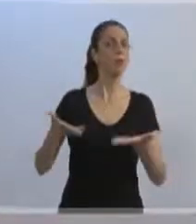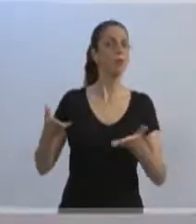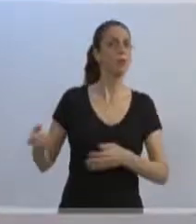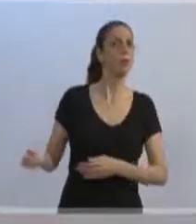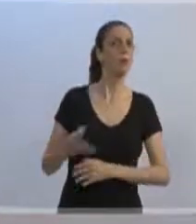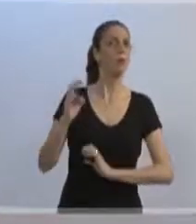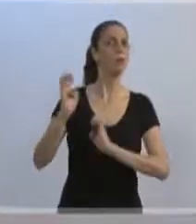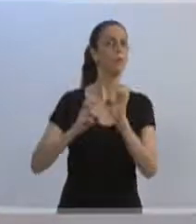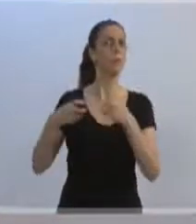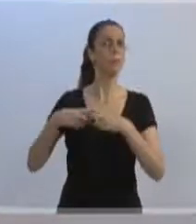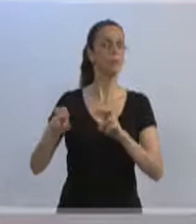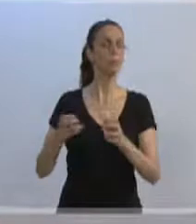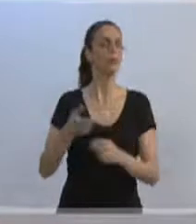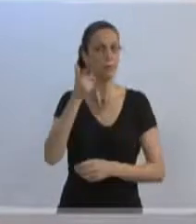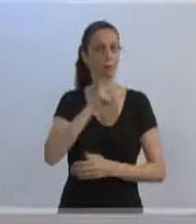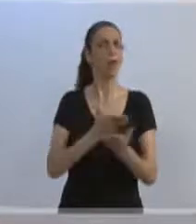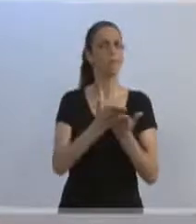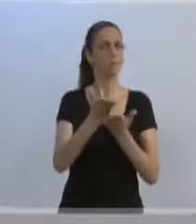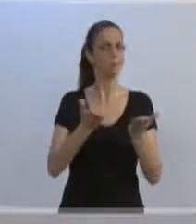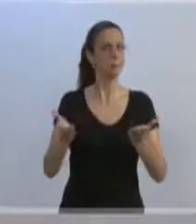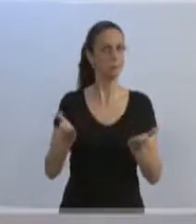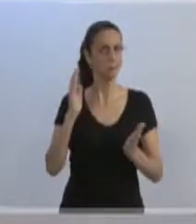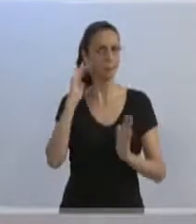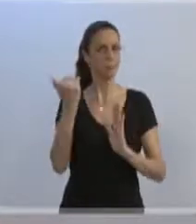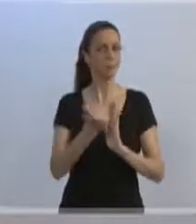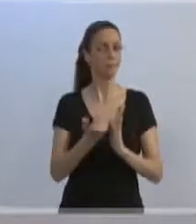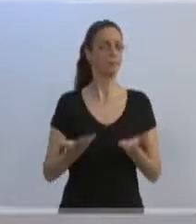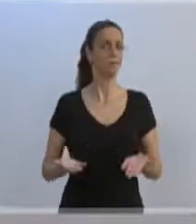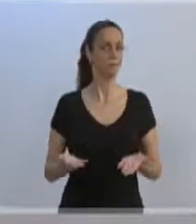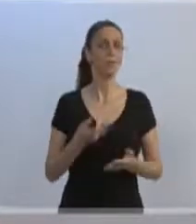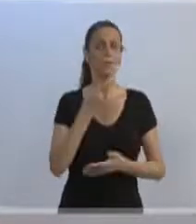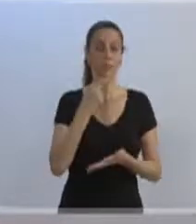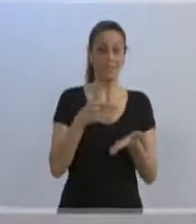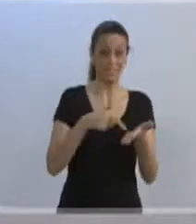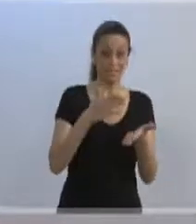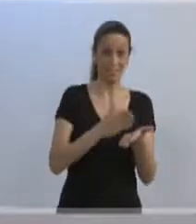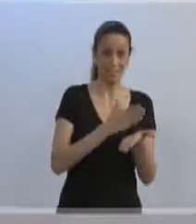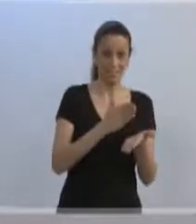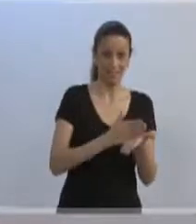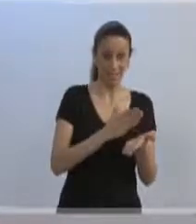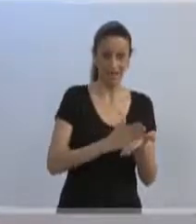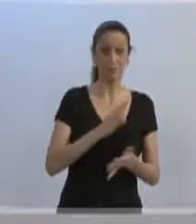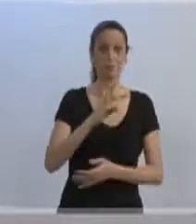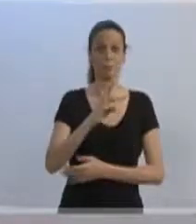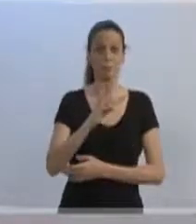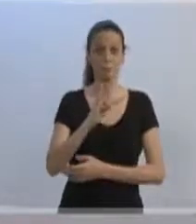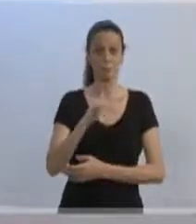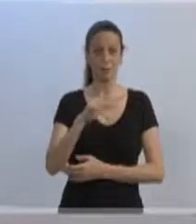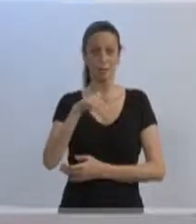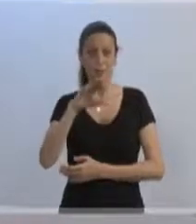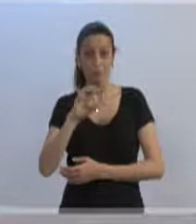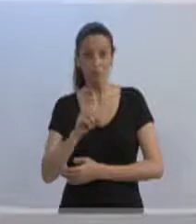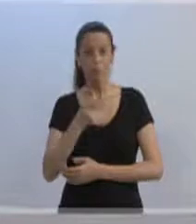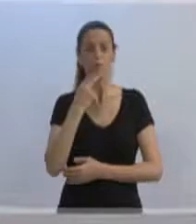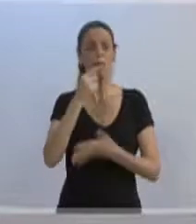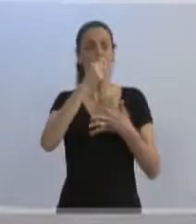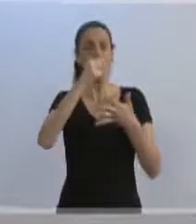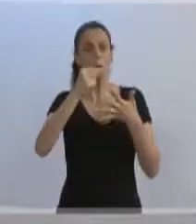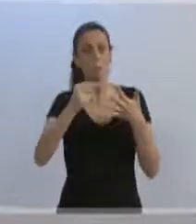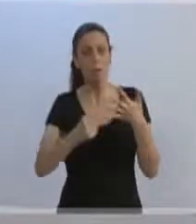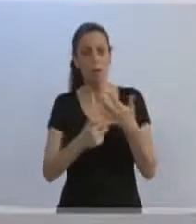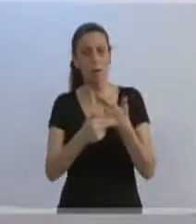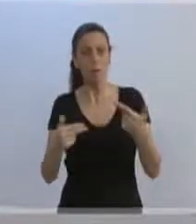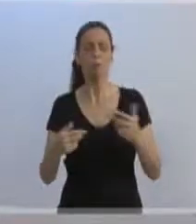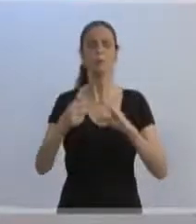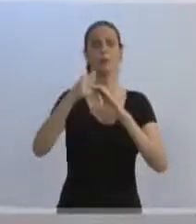empresa que ganhou a licitação hoje cumpre nem aí quando a gente fala no caderno tec nós estamos falando aqui numa série de especificações cá como